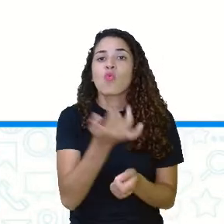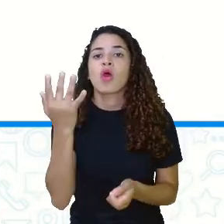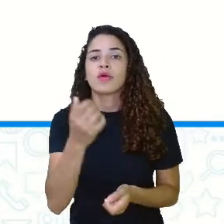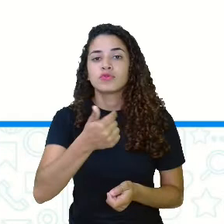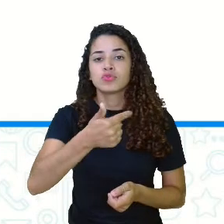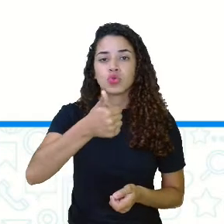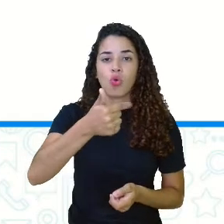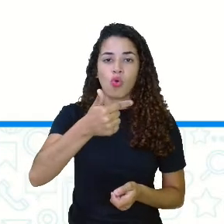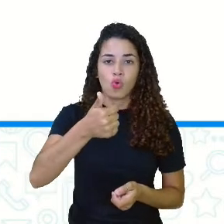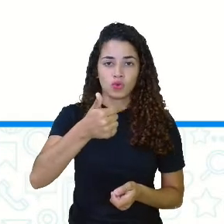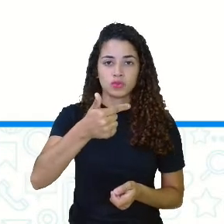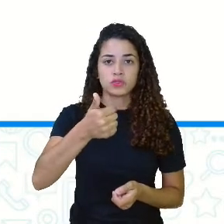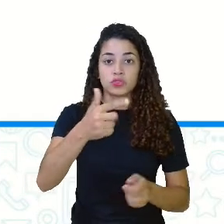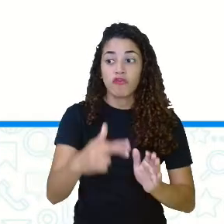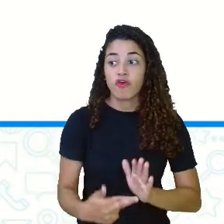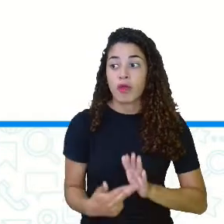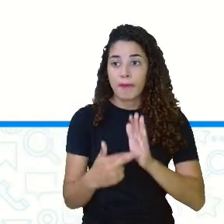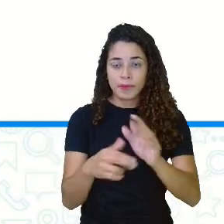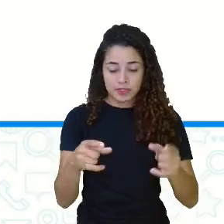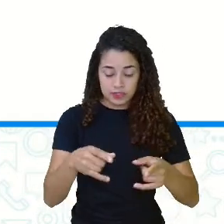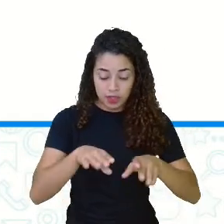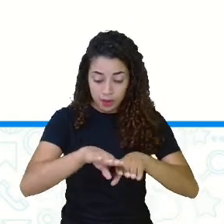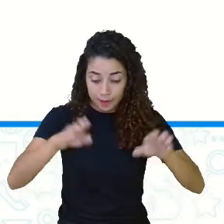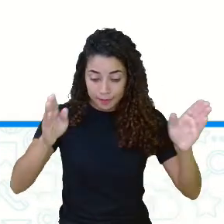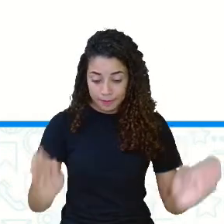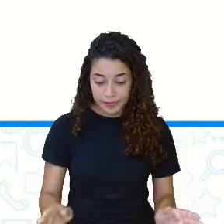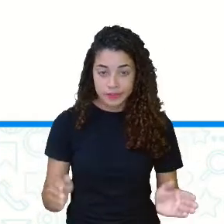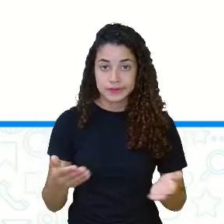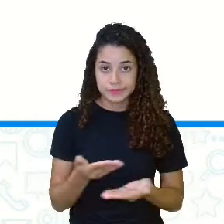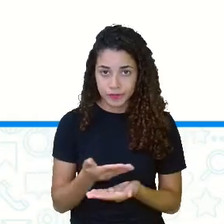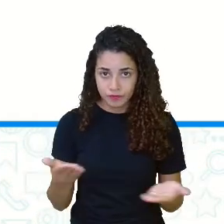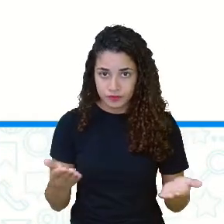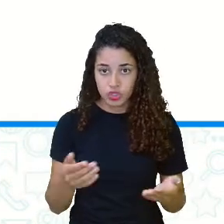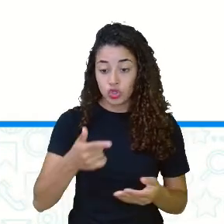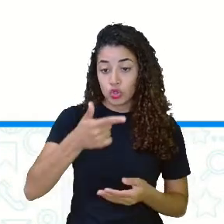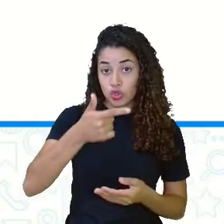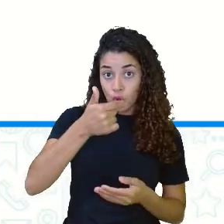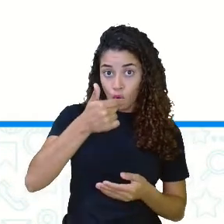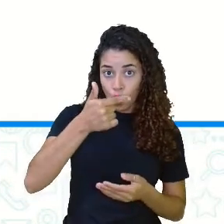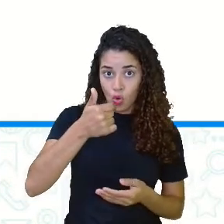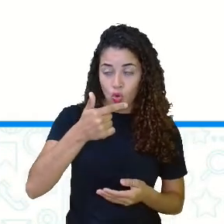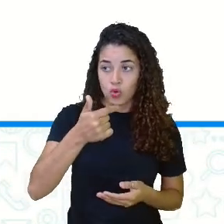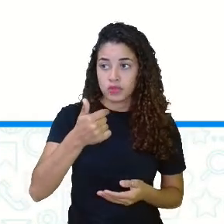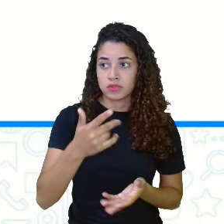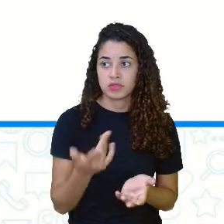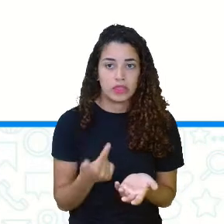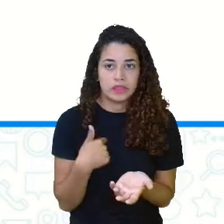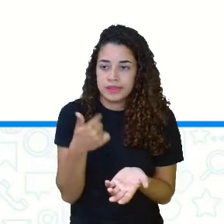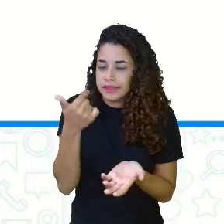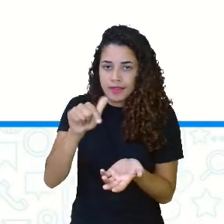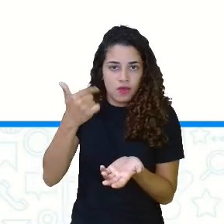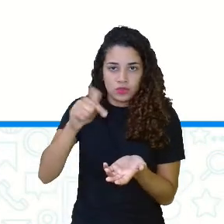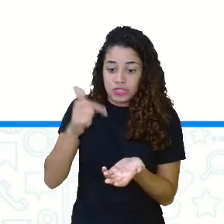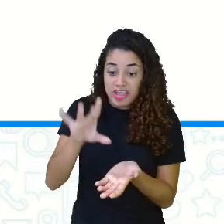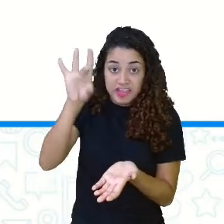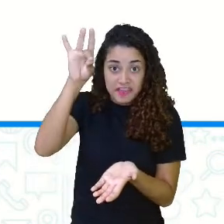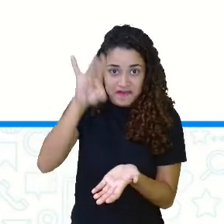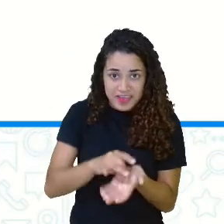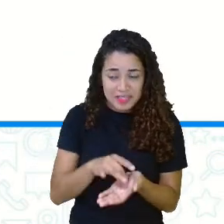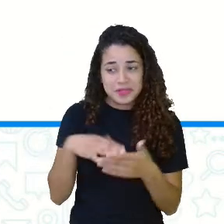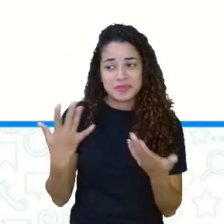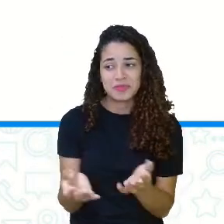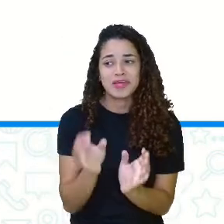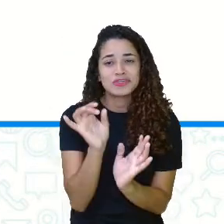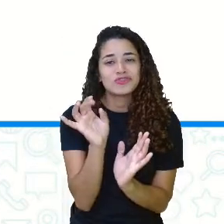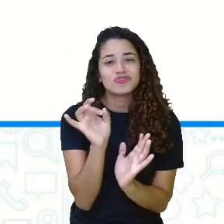vou representar aqui na mesa os 12 beijinhos. Eu não tenho beijinho de verdade, mas eu vou